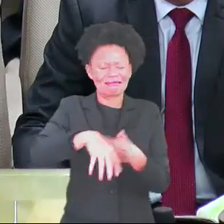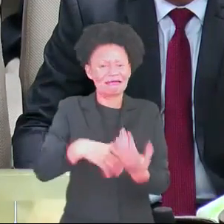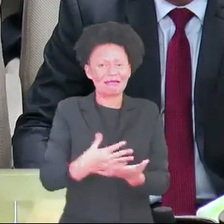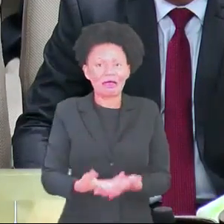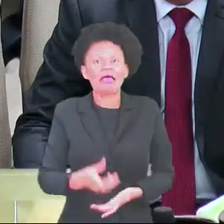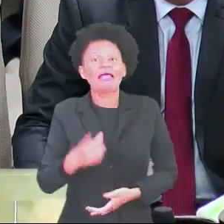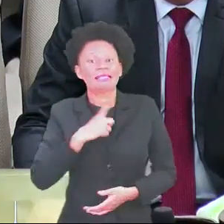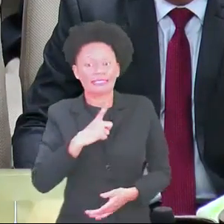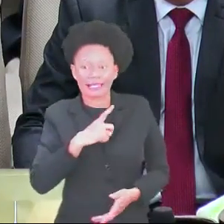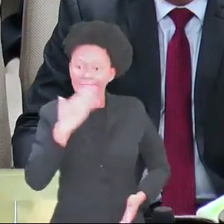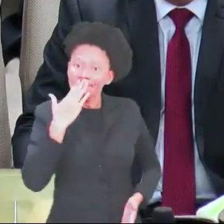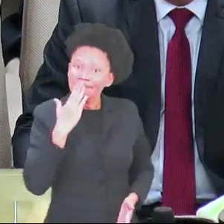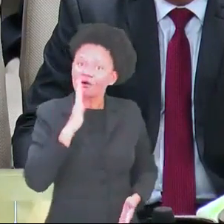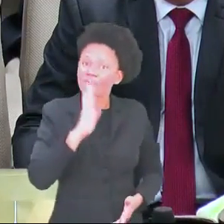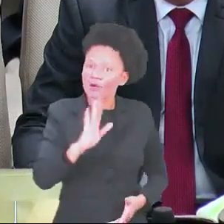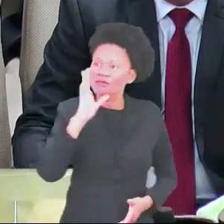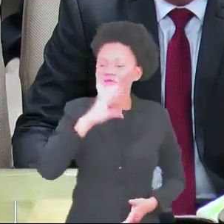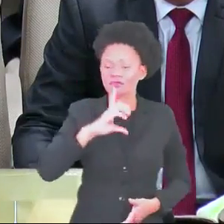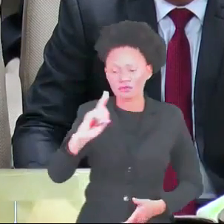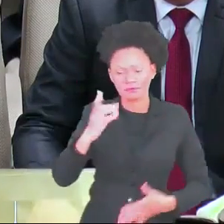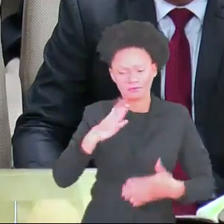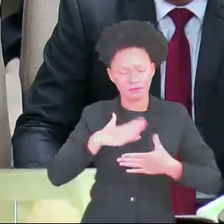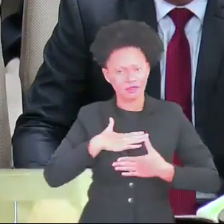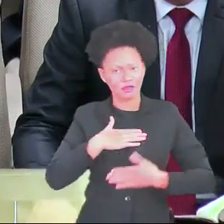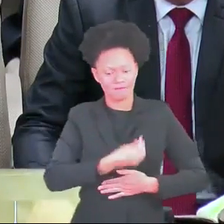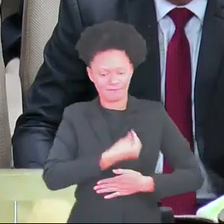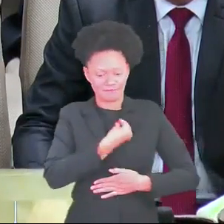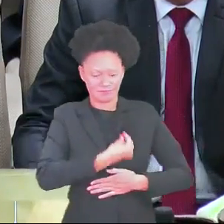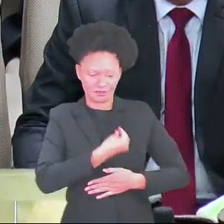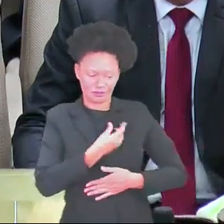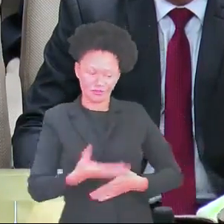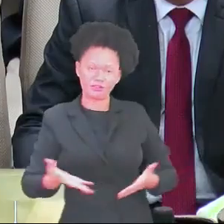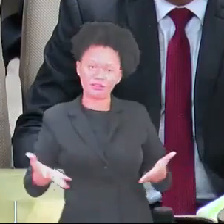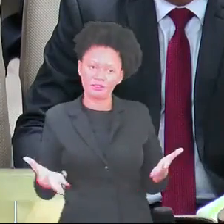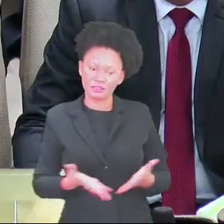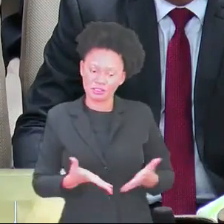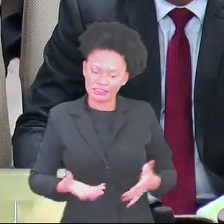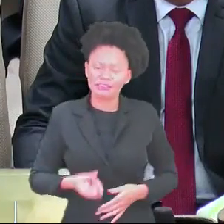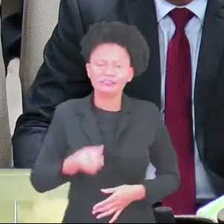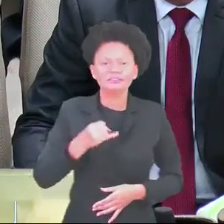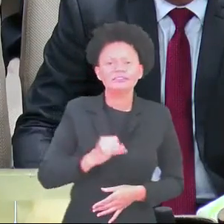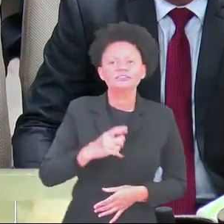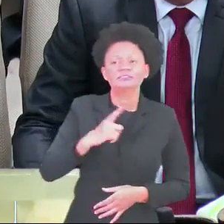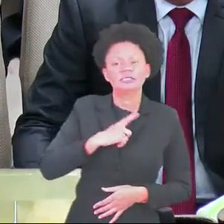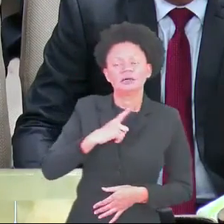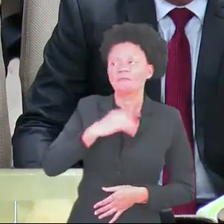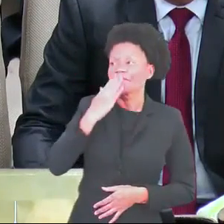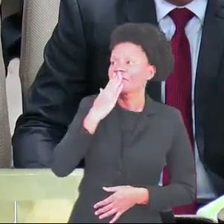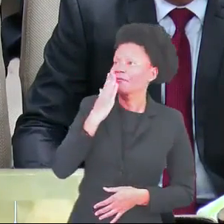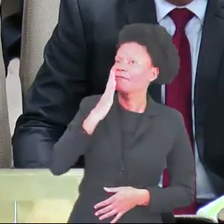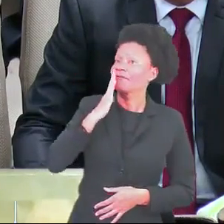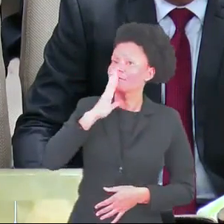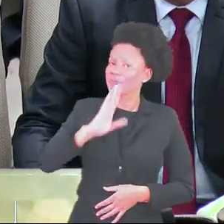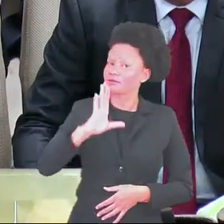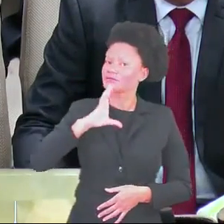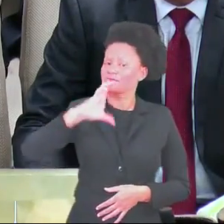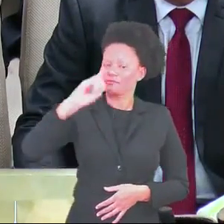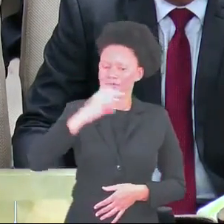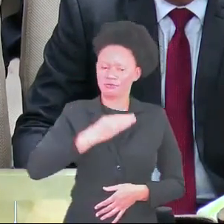tem promessas de Deus para a minha vida presente, e se tem promessas de Deus para a minha vida